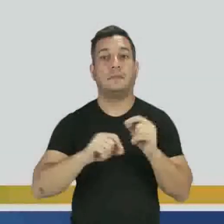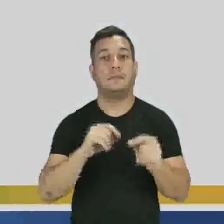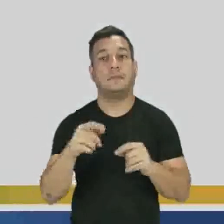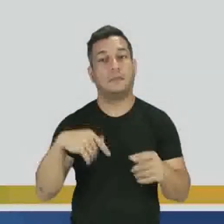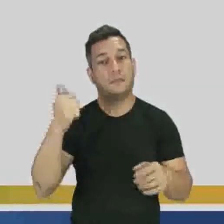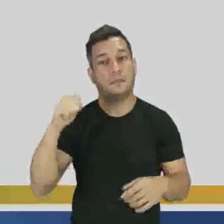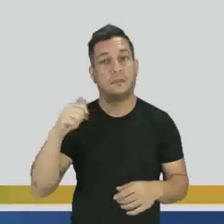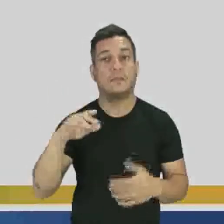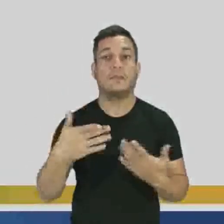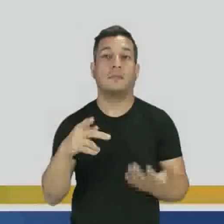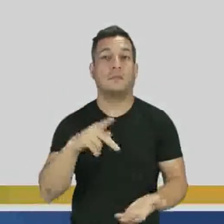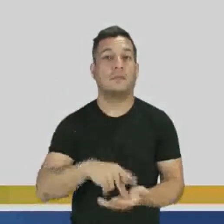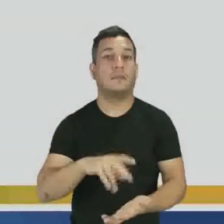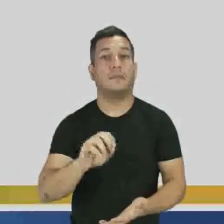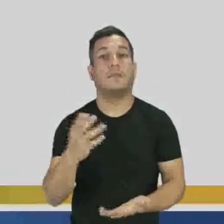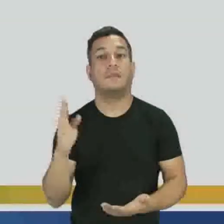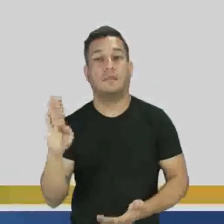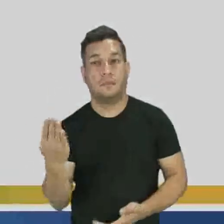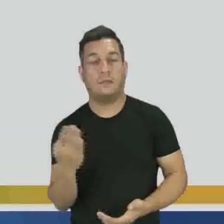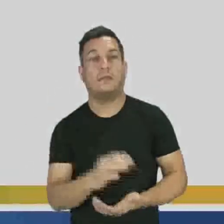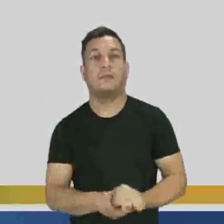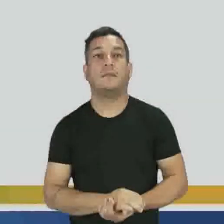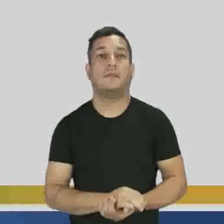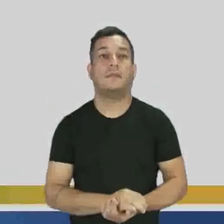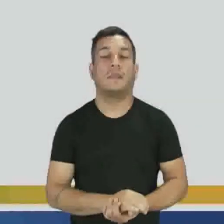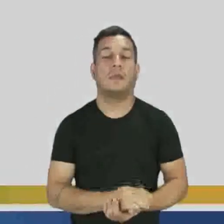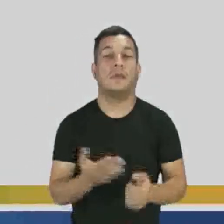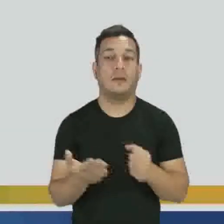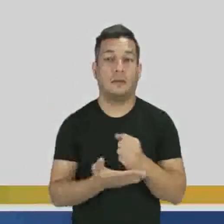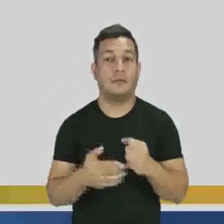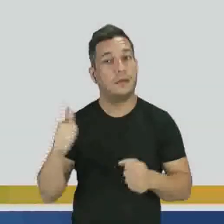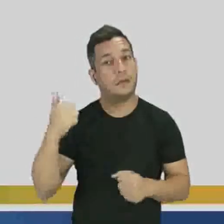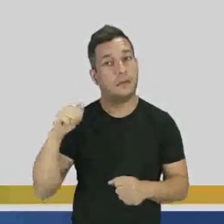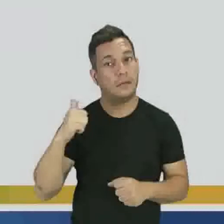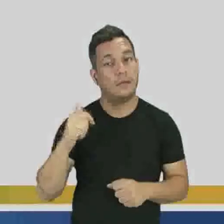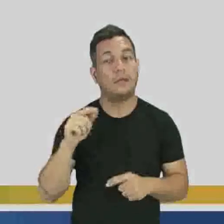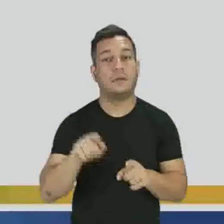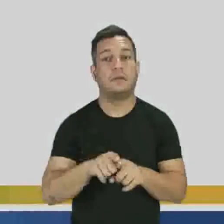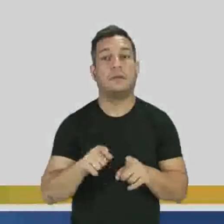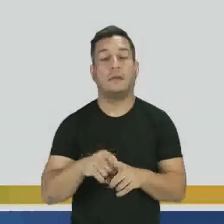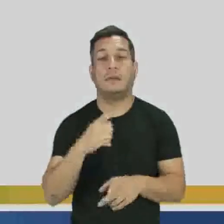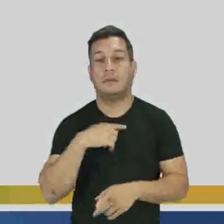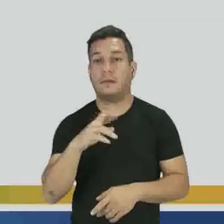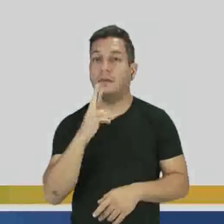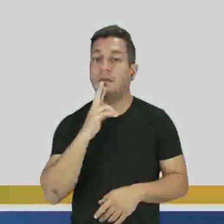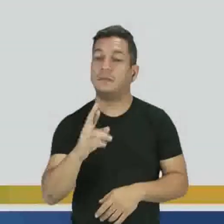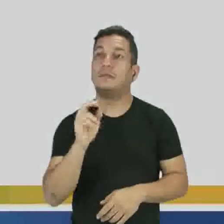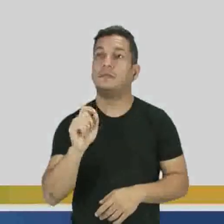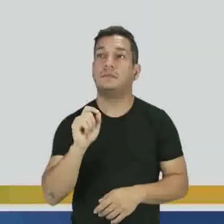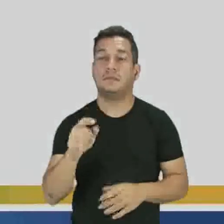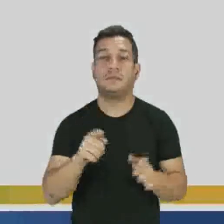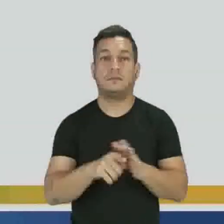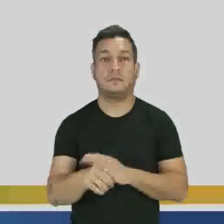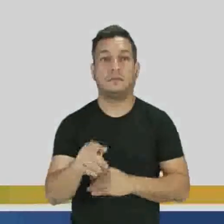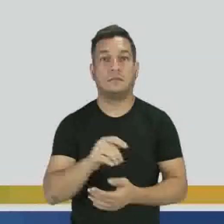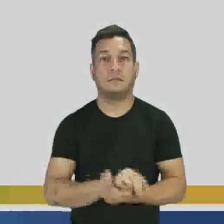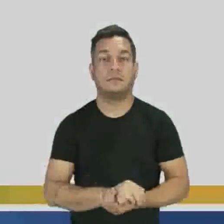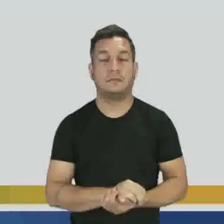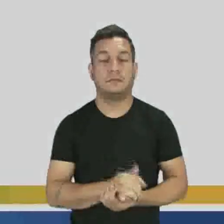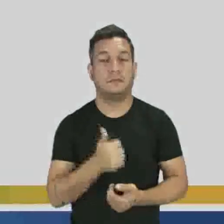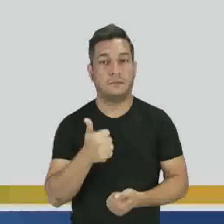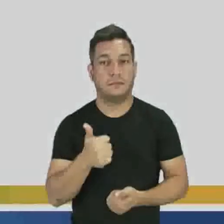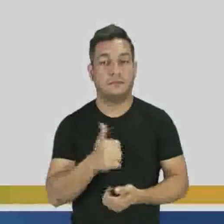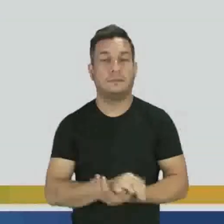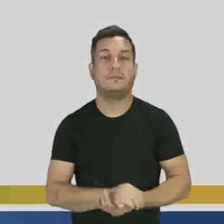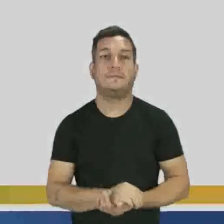analisar quais são as verdadeiras e quais são as falsas. E, a partir dessa análise, nós vamos responder a pergunta abaixo.